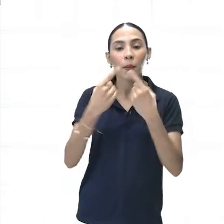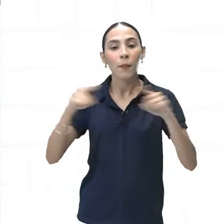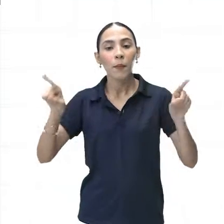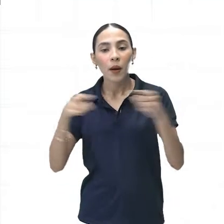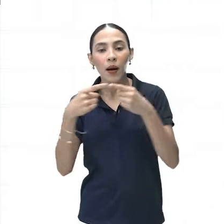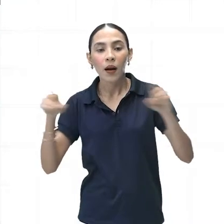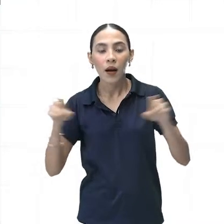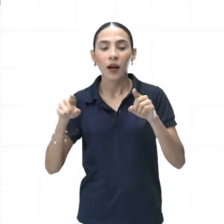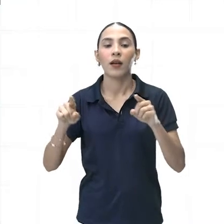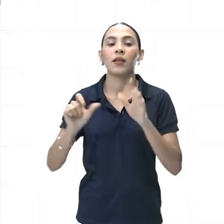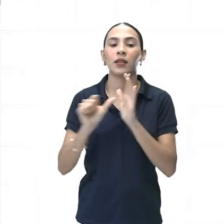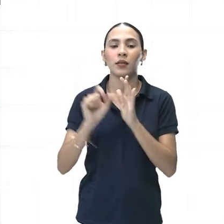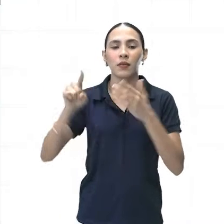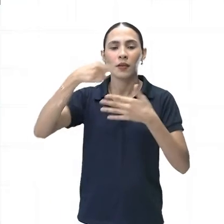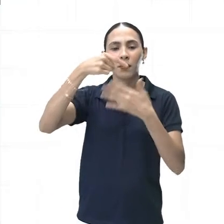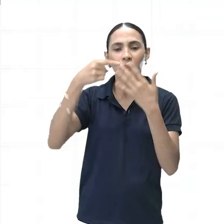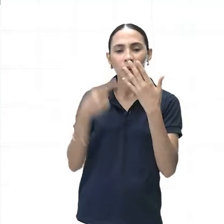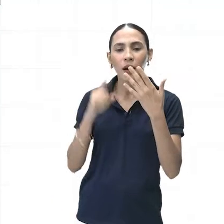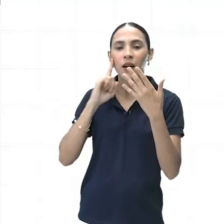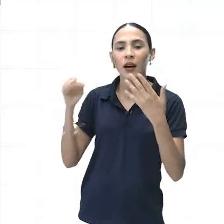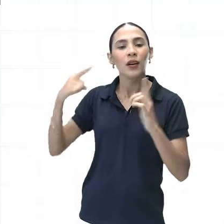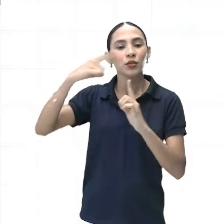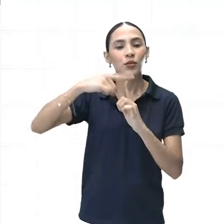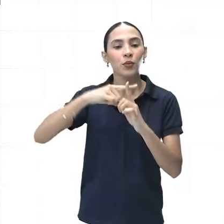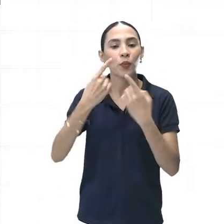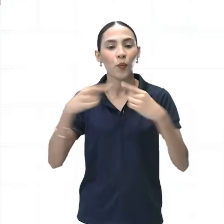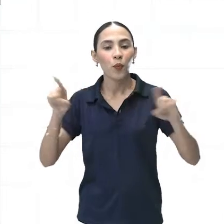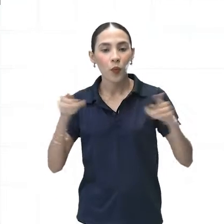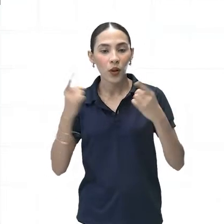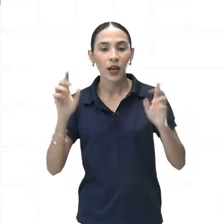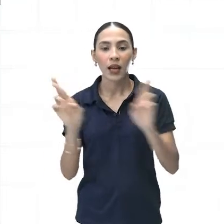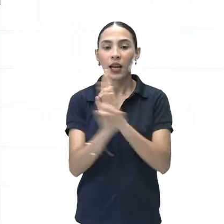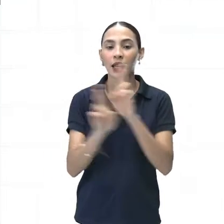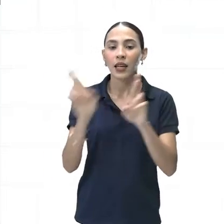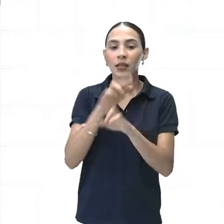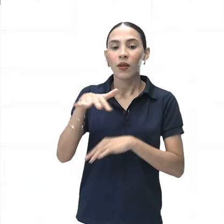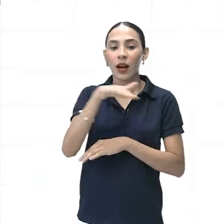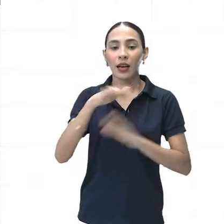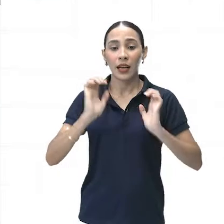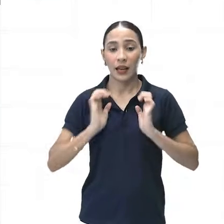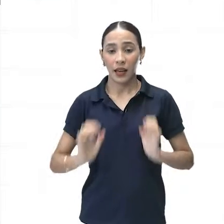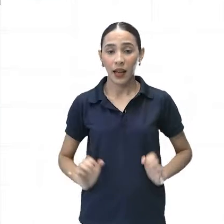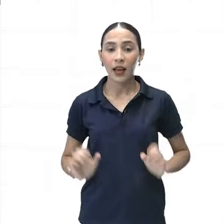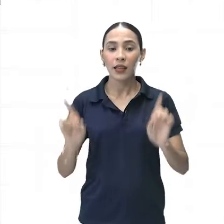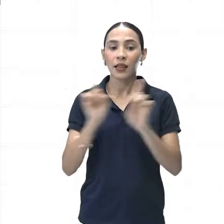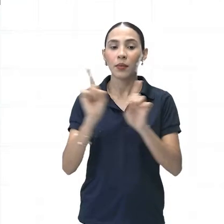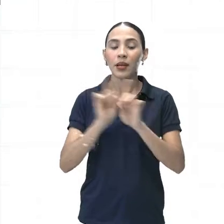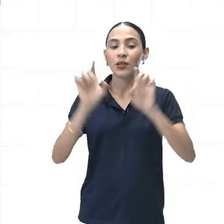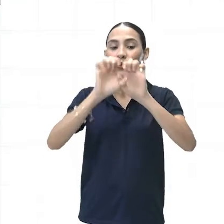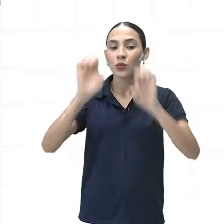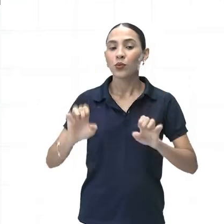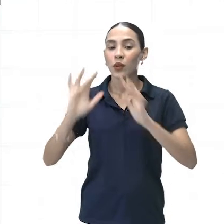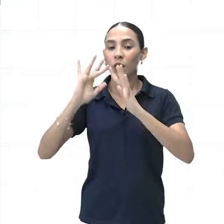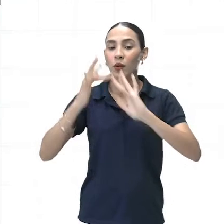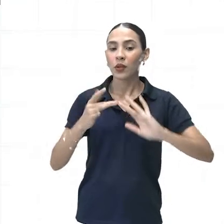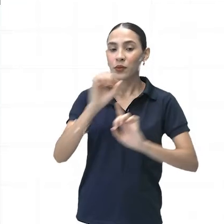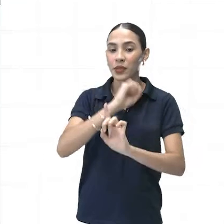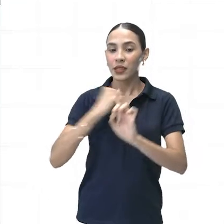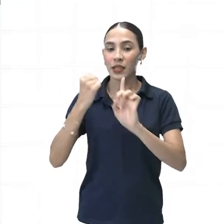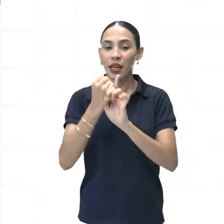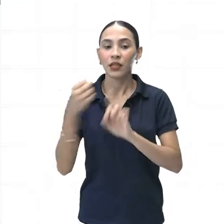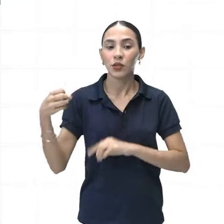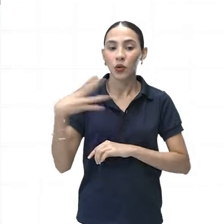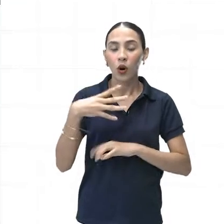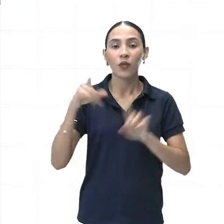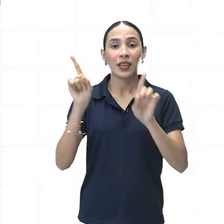MPB, hip hop, rock, jazz e sua relação com a dimensão ética e estética no contexto da sociedade